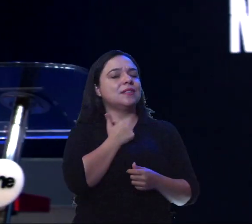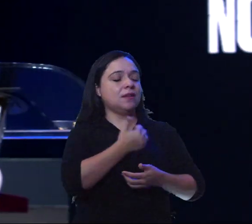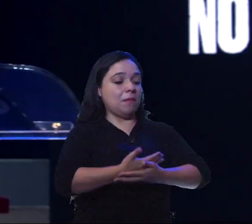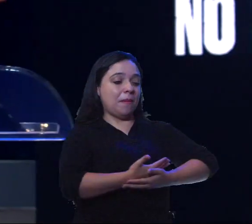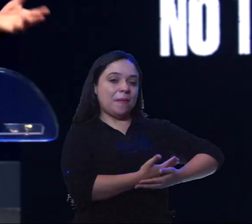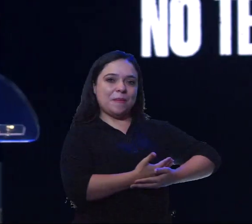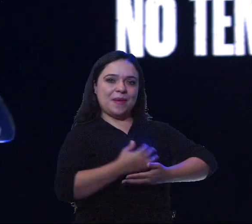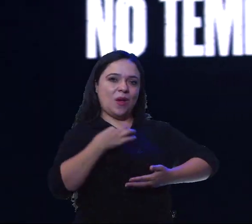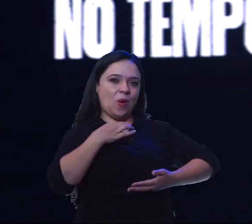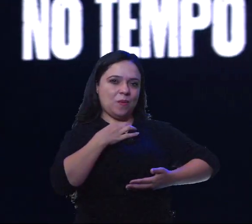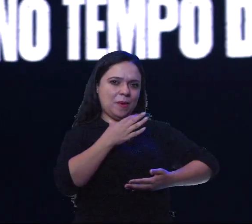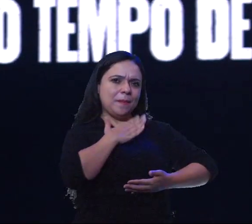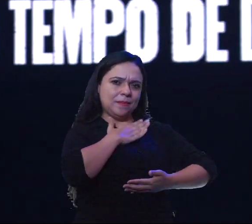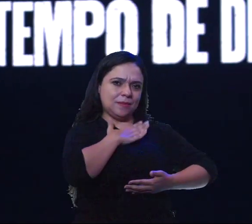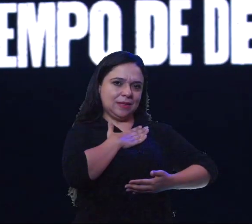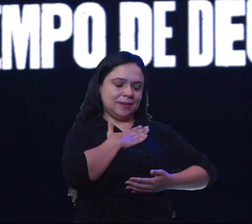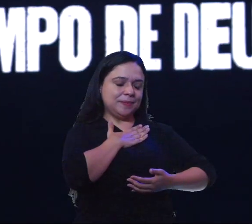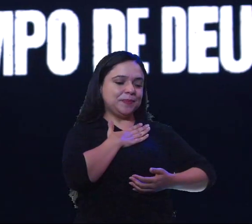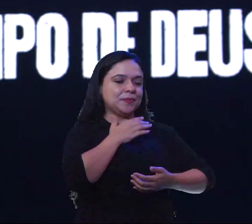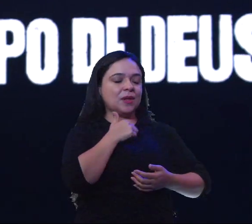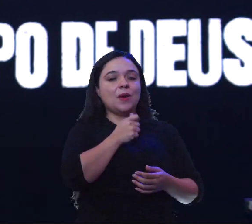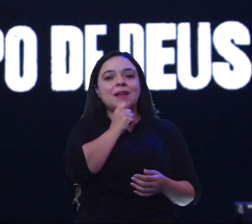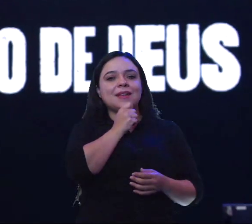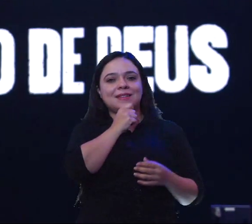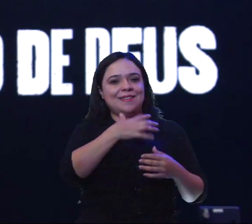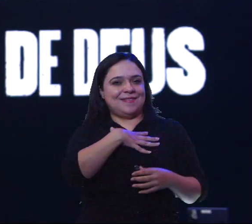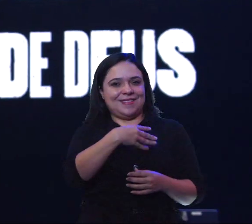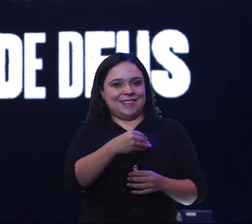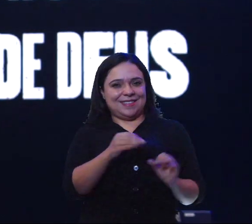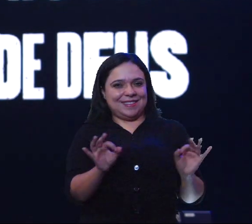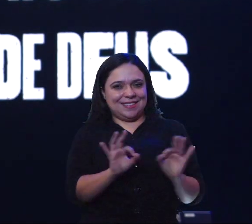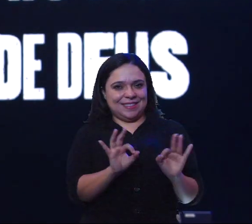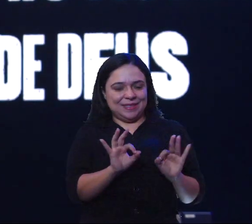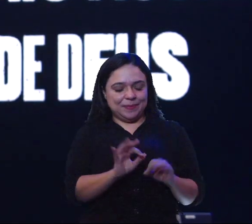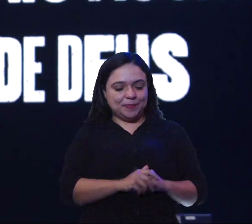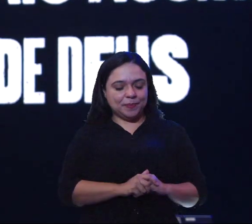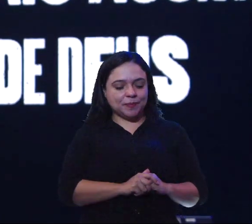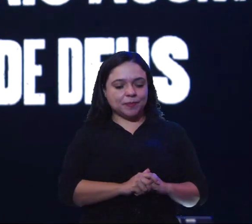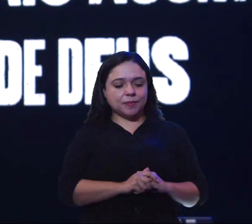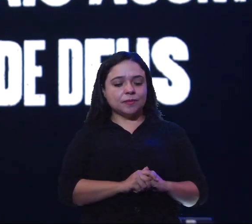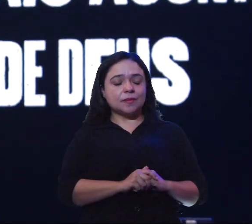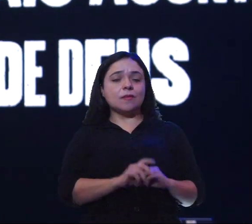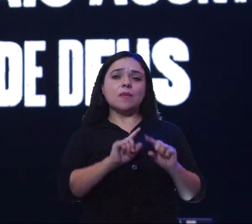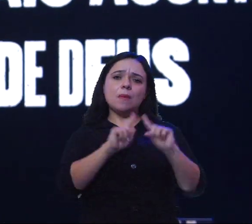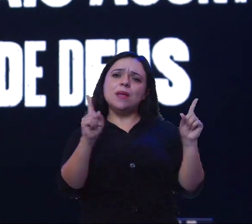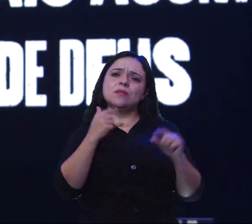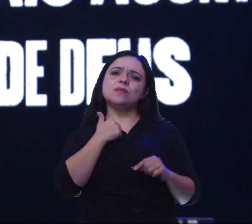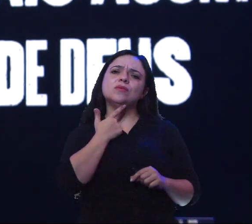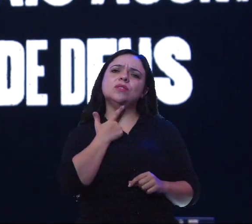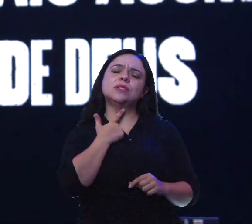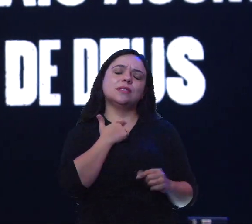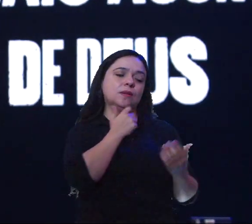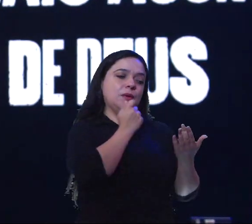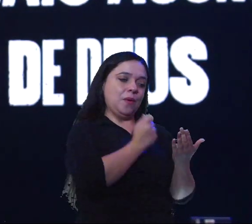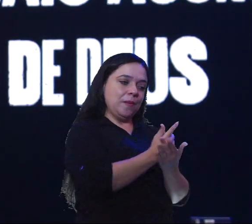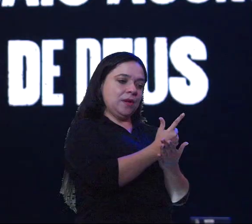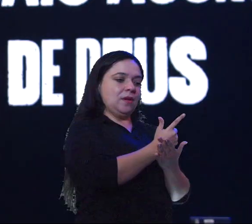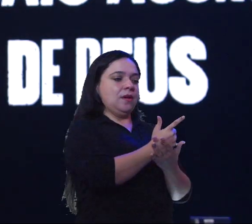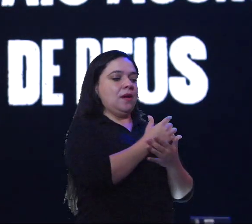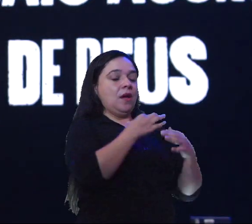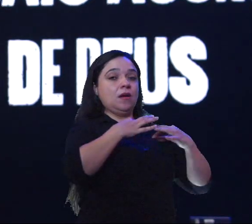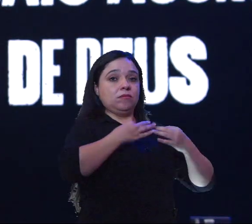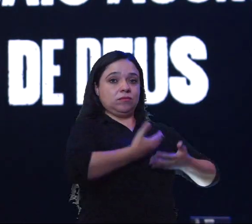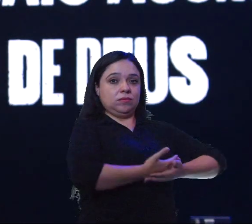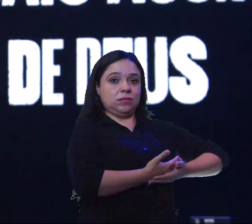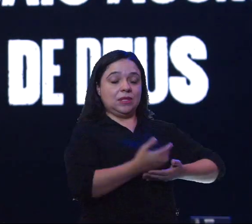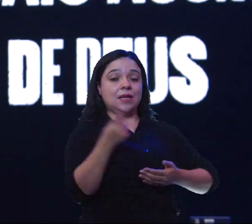bebê. Não para eles, para mim mesmo. Naquela época não tinha as nossas filhas ainda, iam levar mais alguns anos para isso acontecer. Mas quando eu estava comprando, eu senti Deus falando comigo assim,